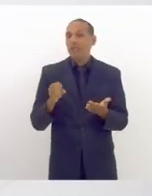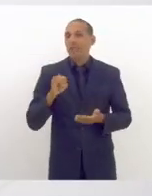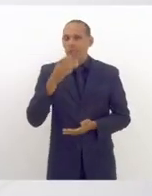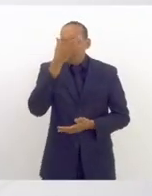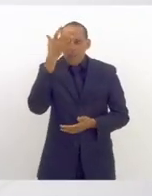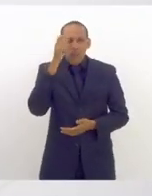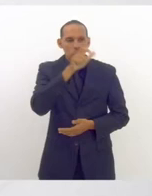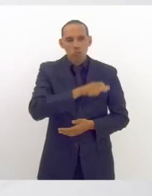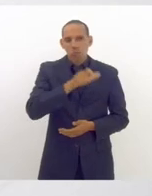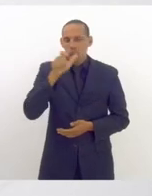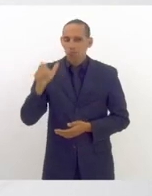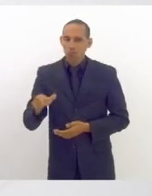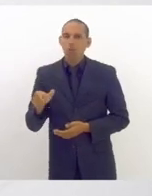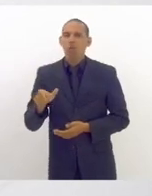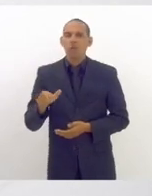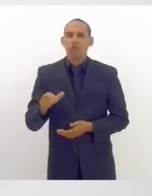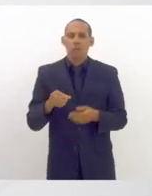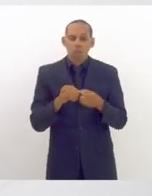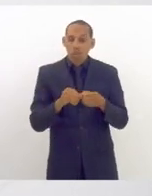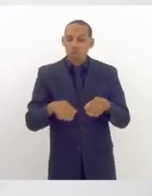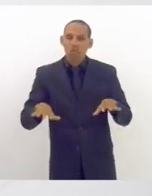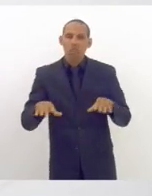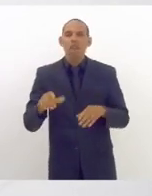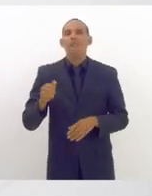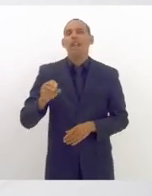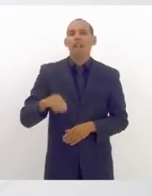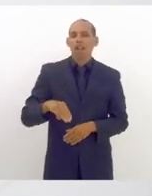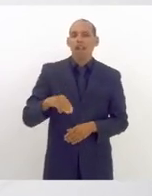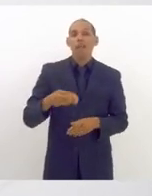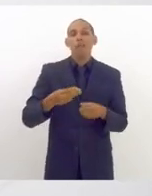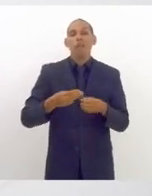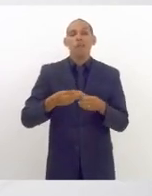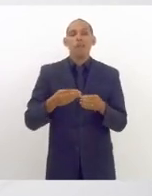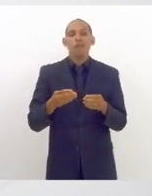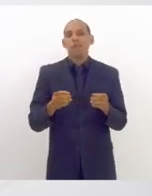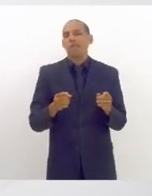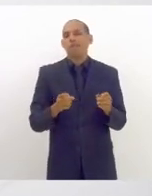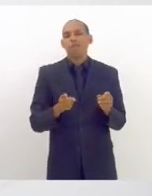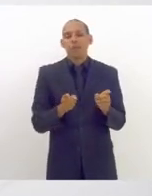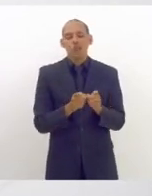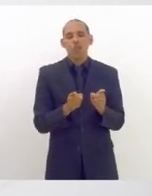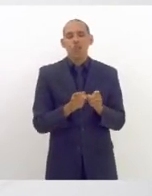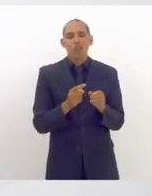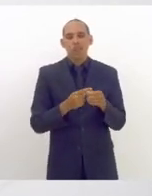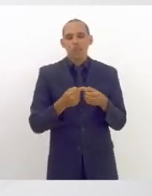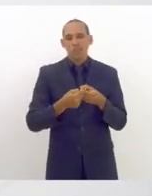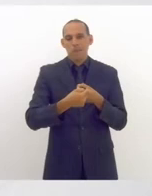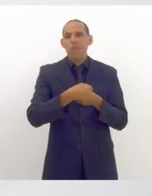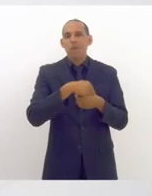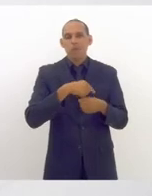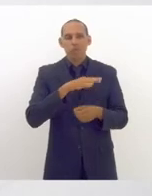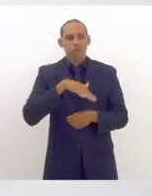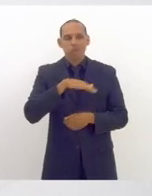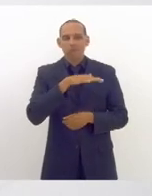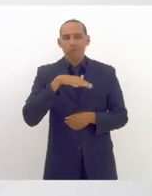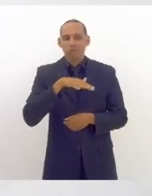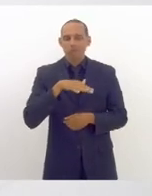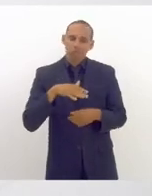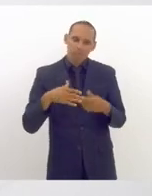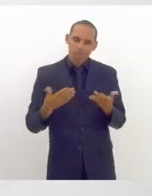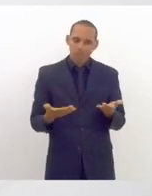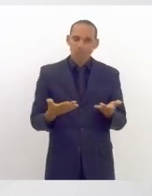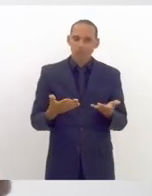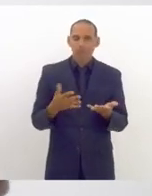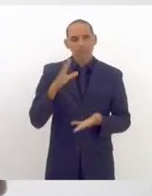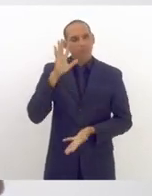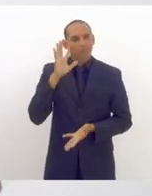prejudicado imensa prejudicado são os pequenos municípios do interior do Estado do Rio de Janeiro Então eu acho que isso é um entendimento é